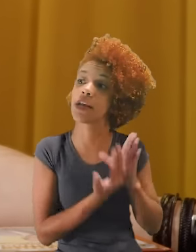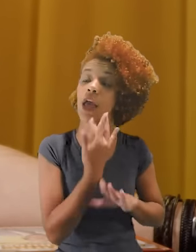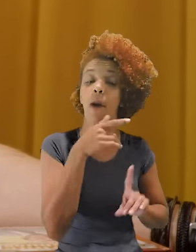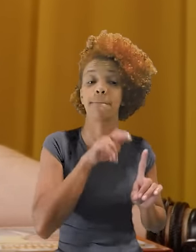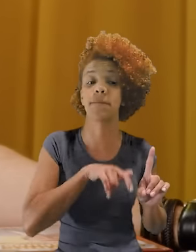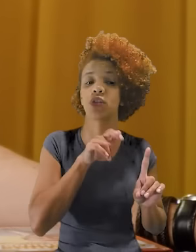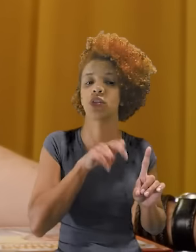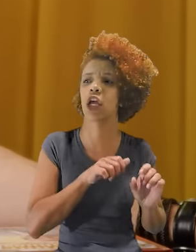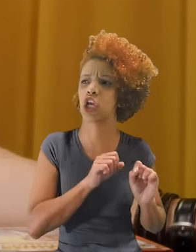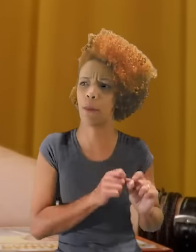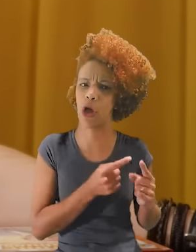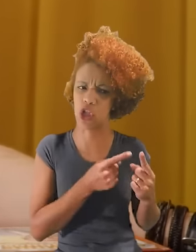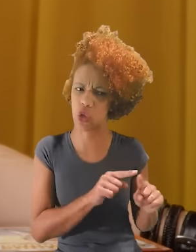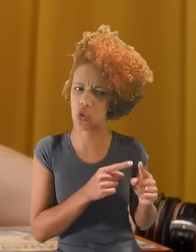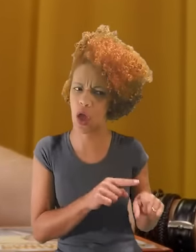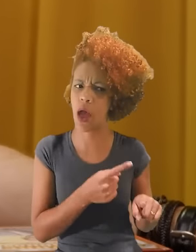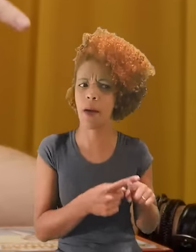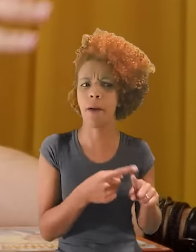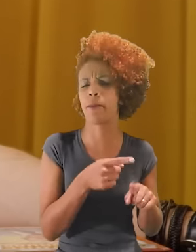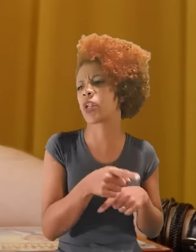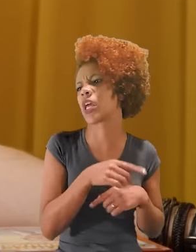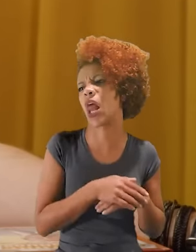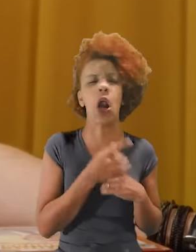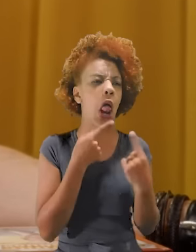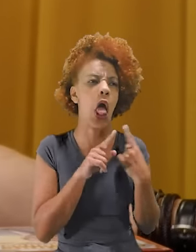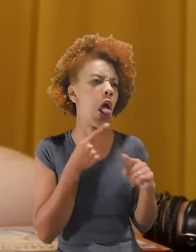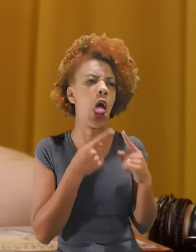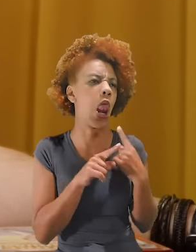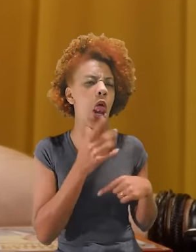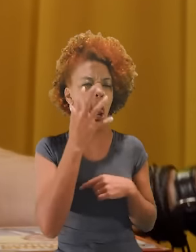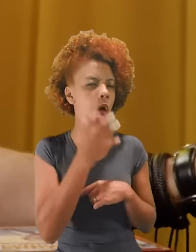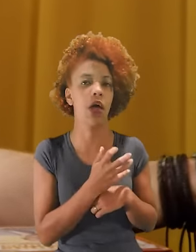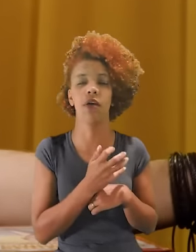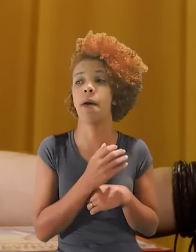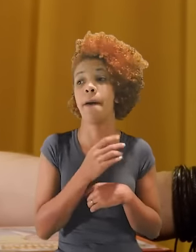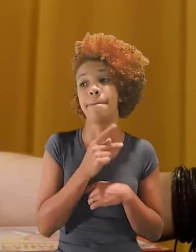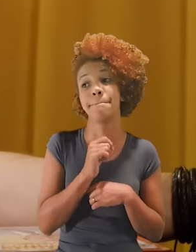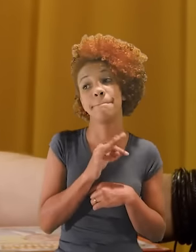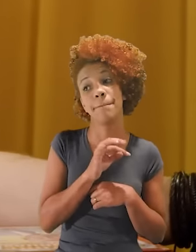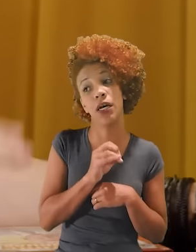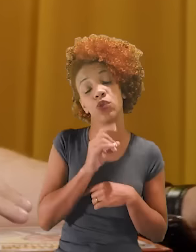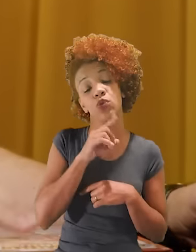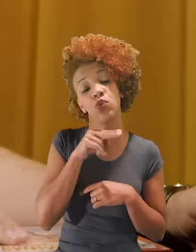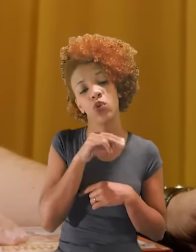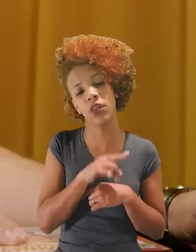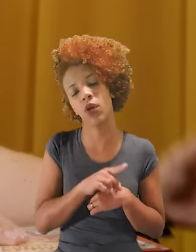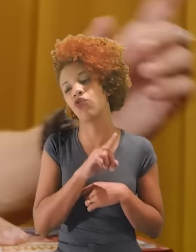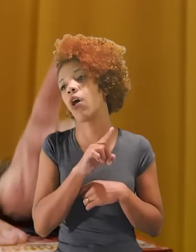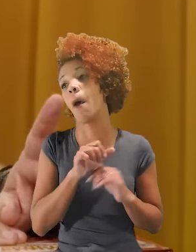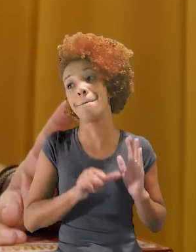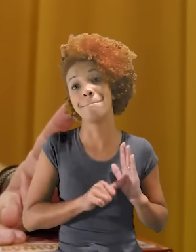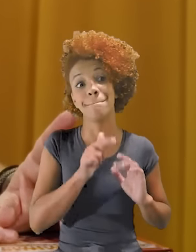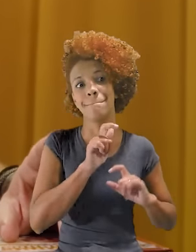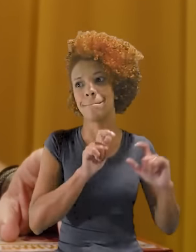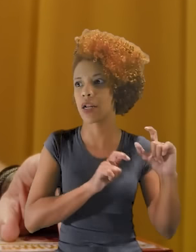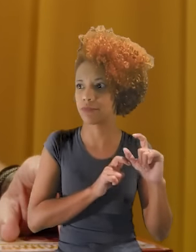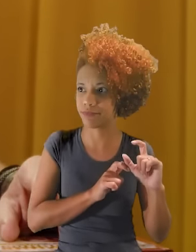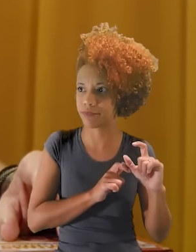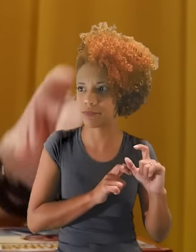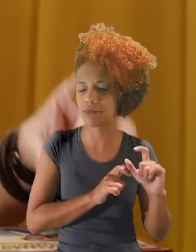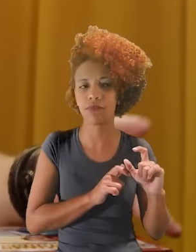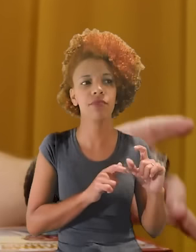criar um personagem que, meu, que eu posso zoar mesmo, porque ele é o resmungão, ele é o mau caráter. O Pato Donald, cara. E aí colocou o Pato Donald. O primeiro desenho,